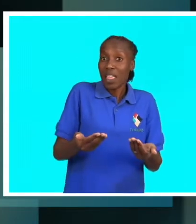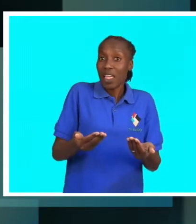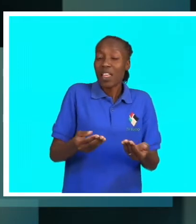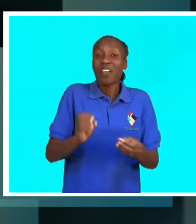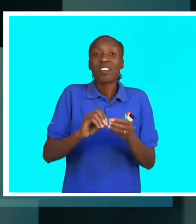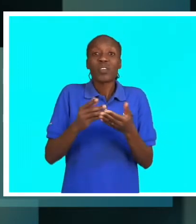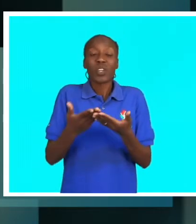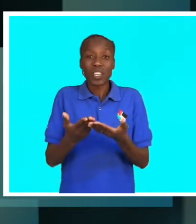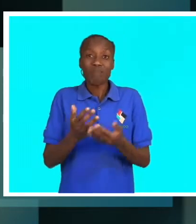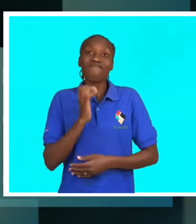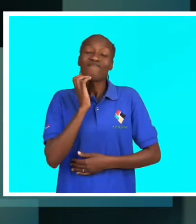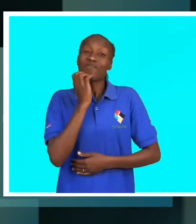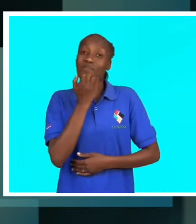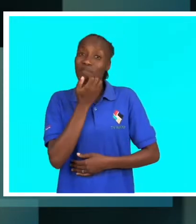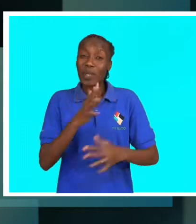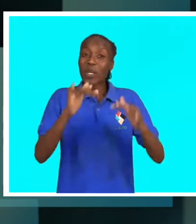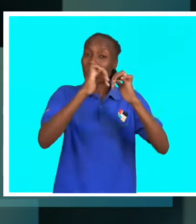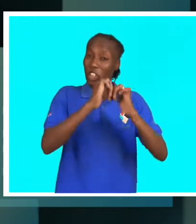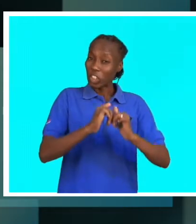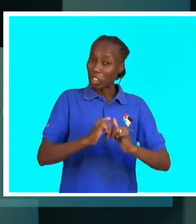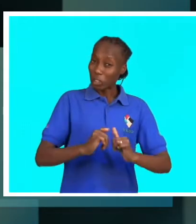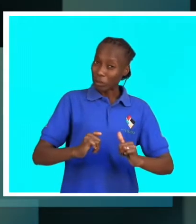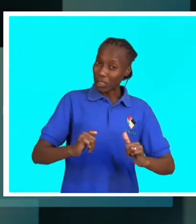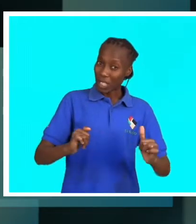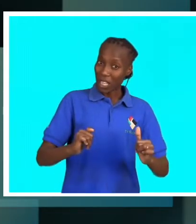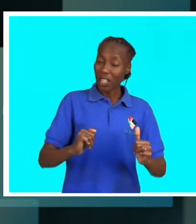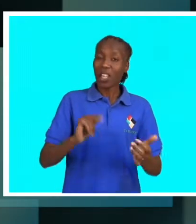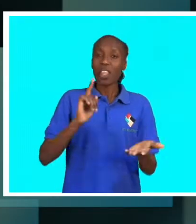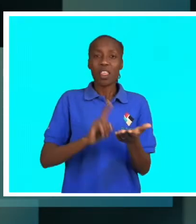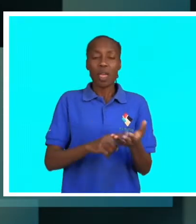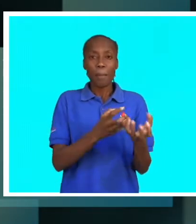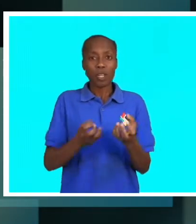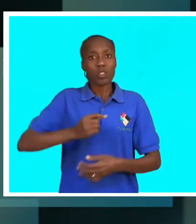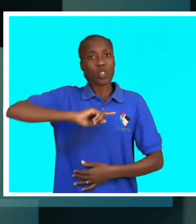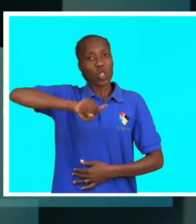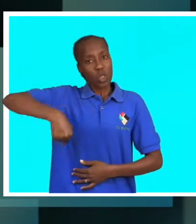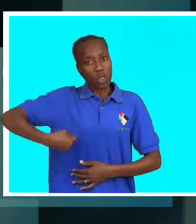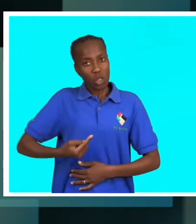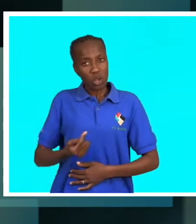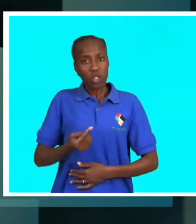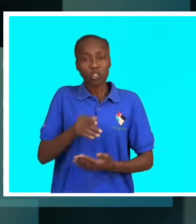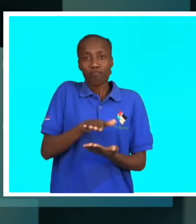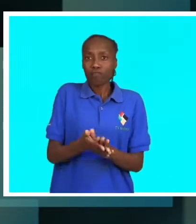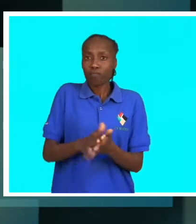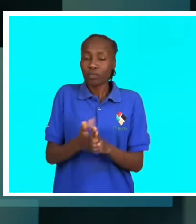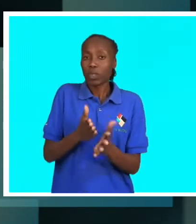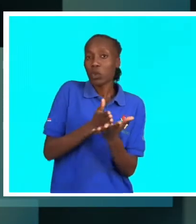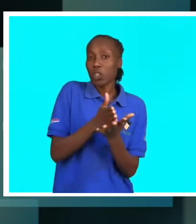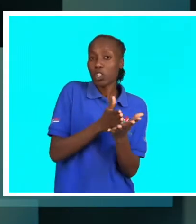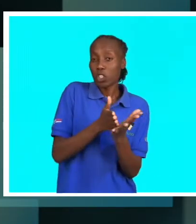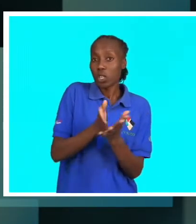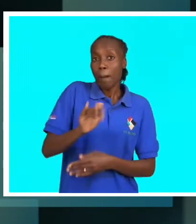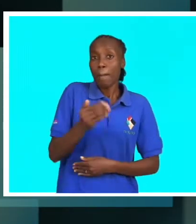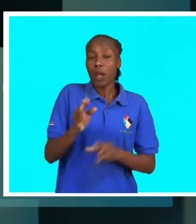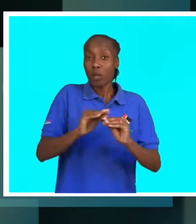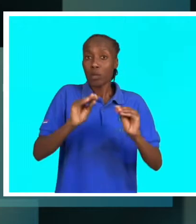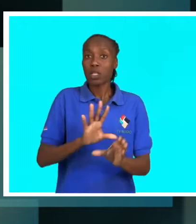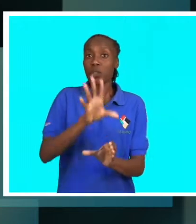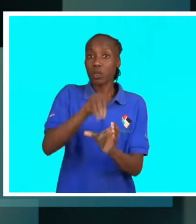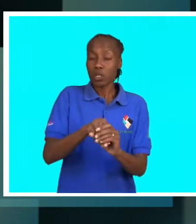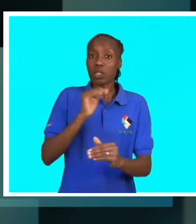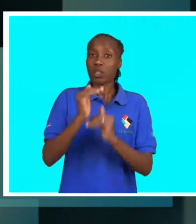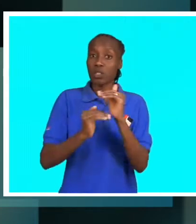delicado, especial e precisa ser tratado com muito cuidado. Por isso, nós elaboramos uma estratégia